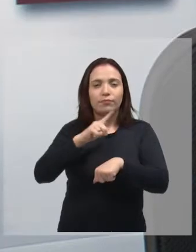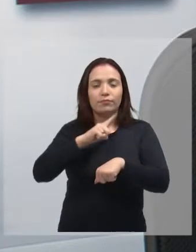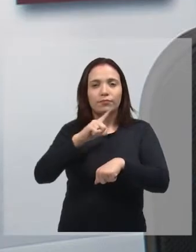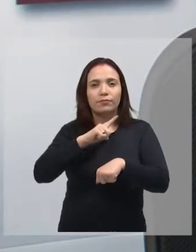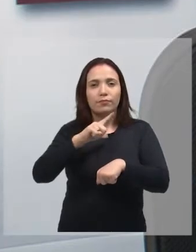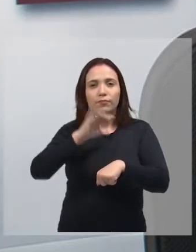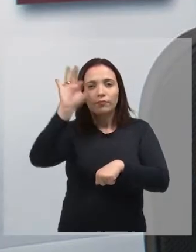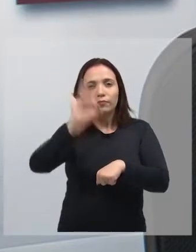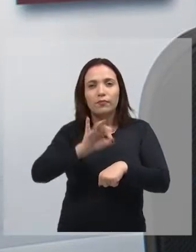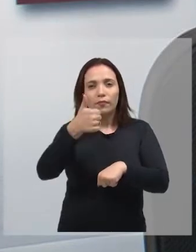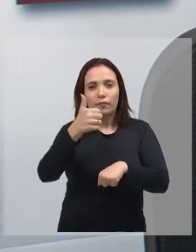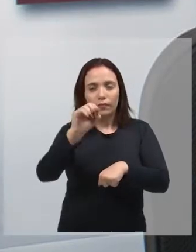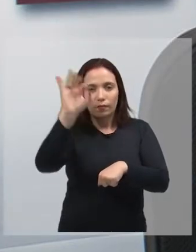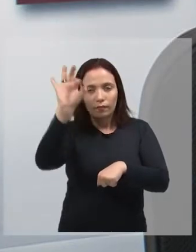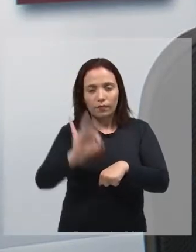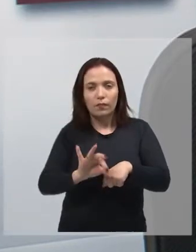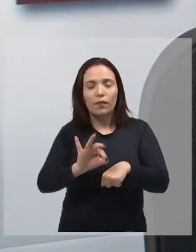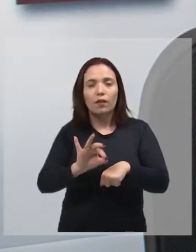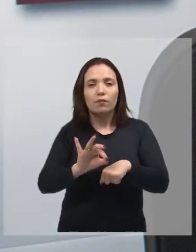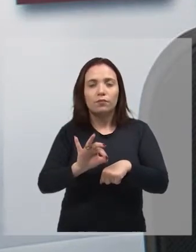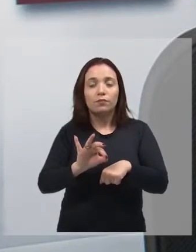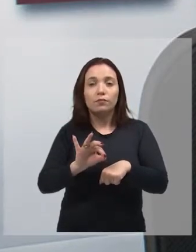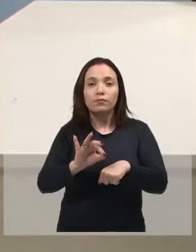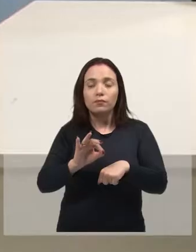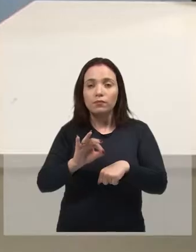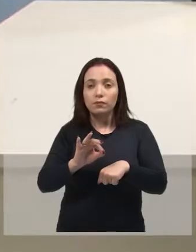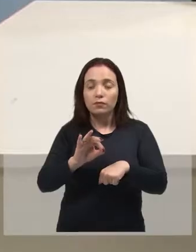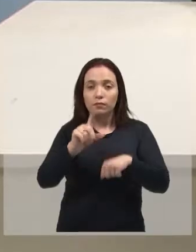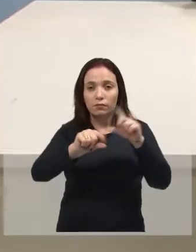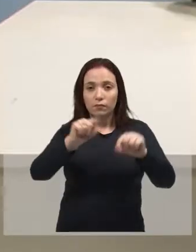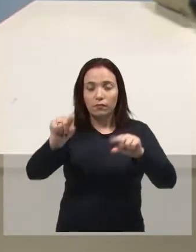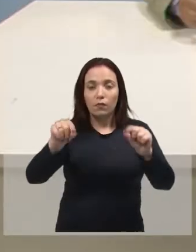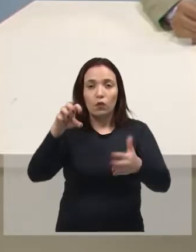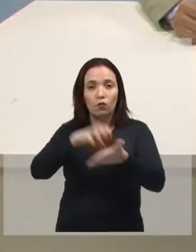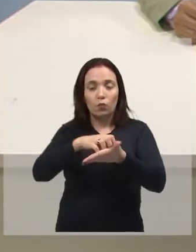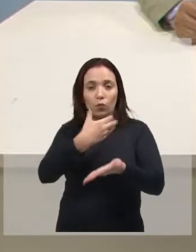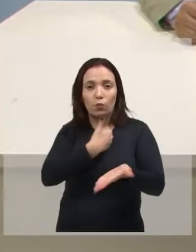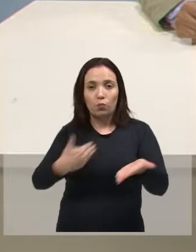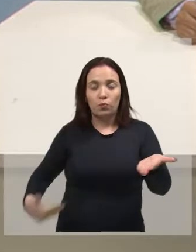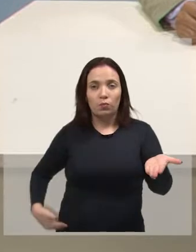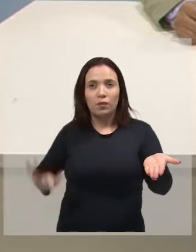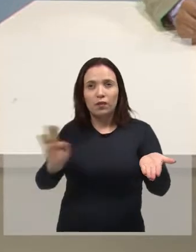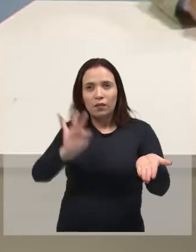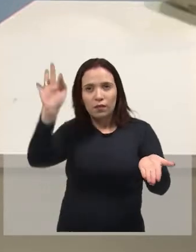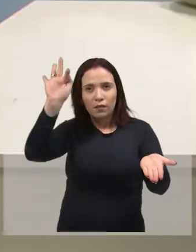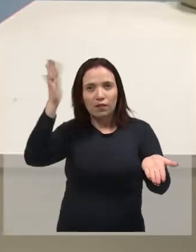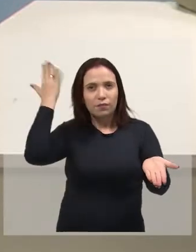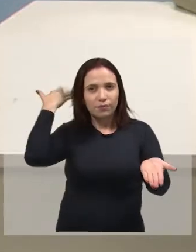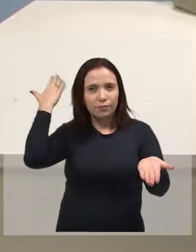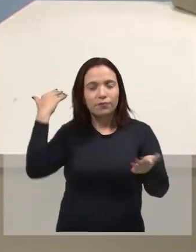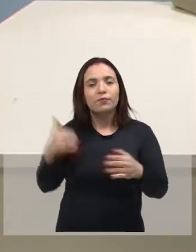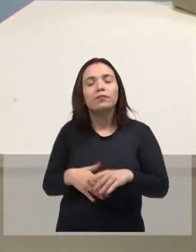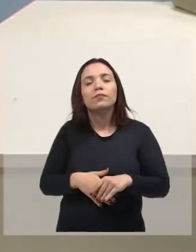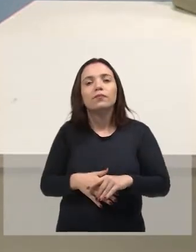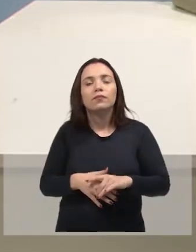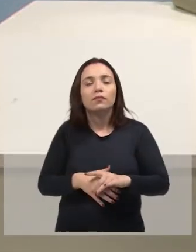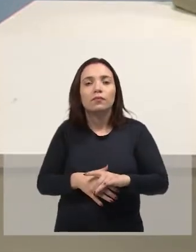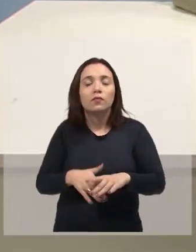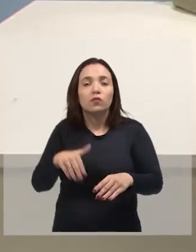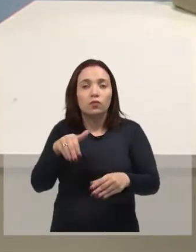10%, a votação... Dos federais, não é? Dos federais. Dos servidores públicos federais naquela época, né?